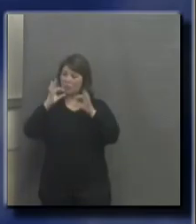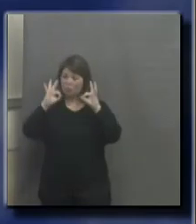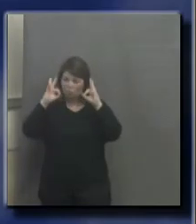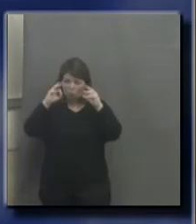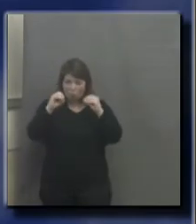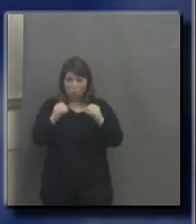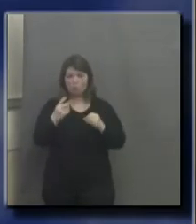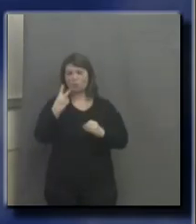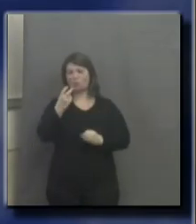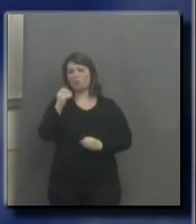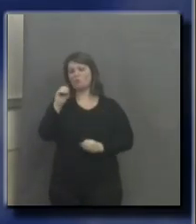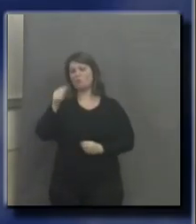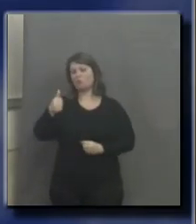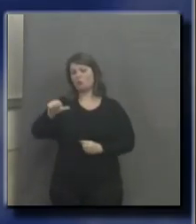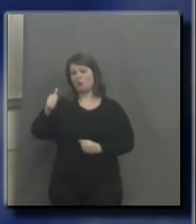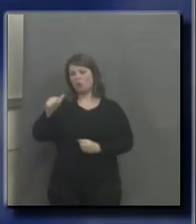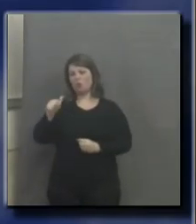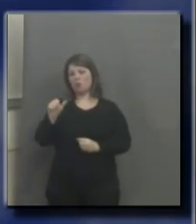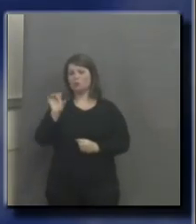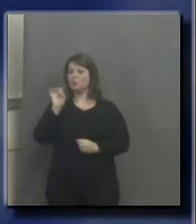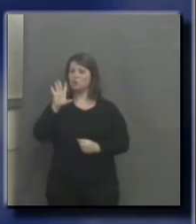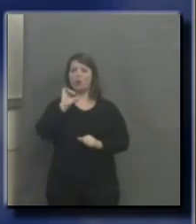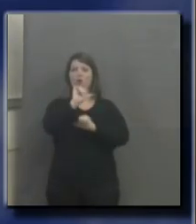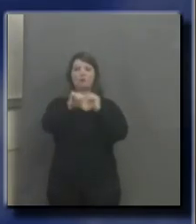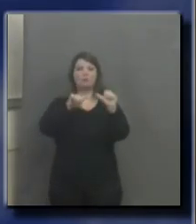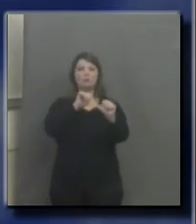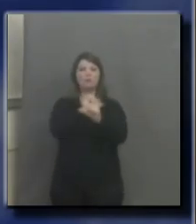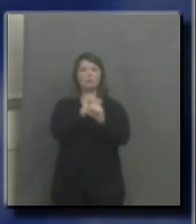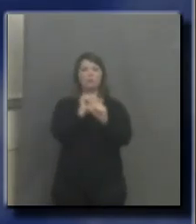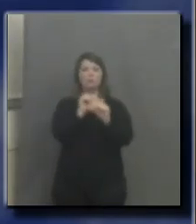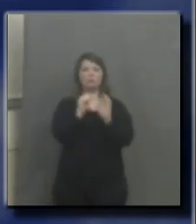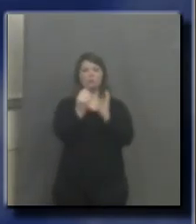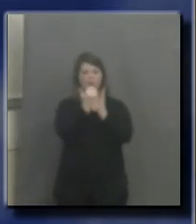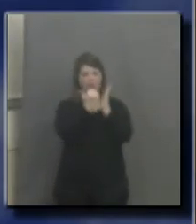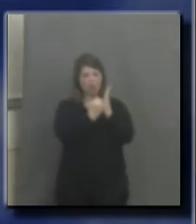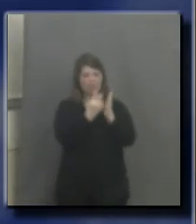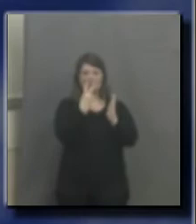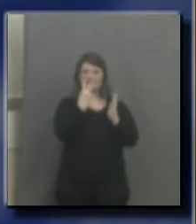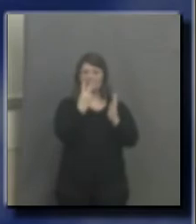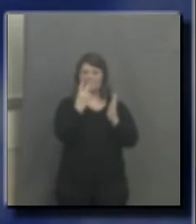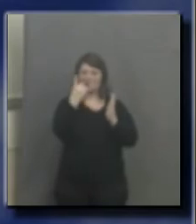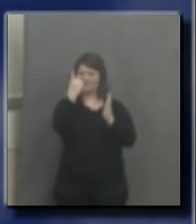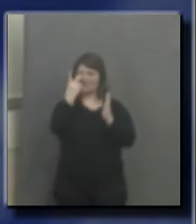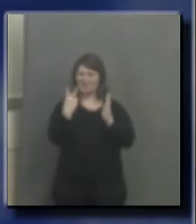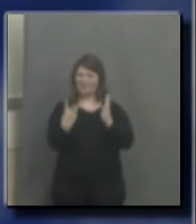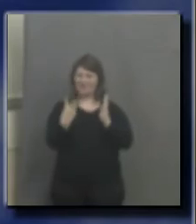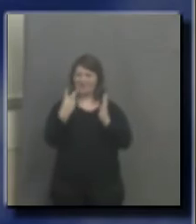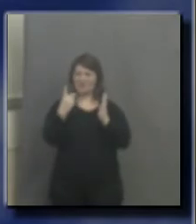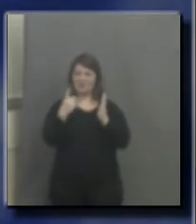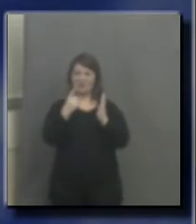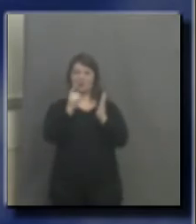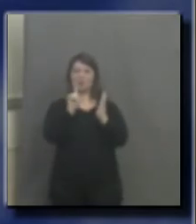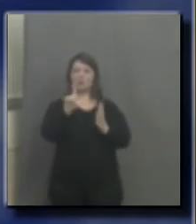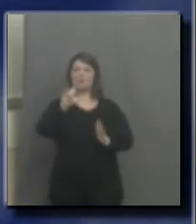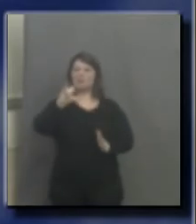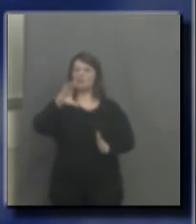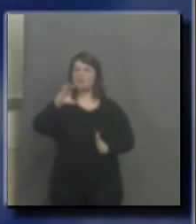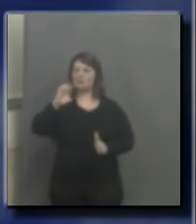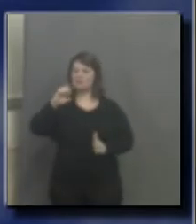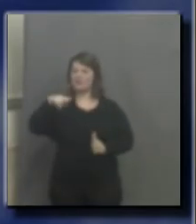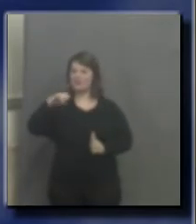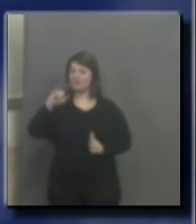de 2011 só mudam o artigo 13º, que é o da licenciatura. O resto todo